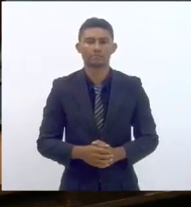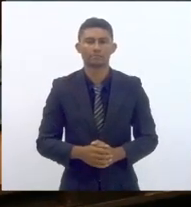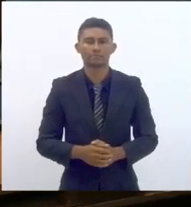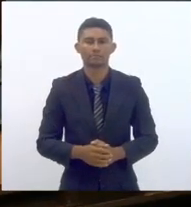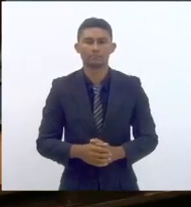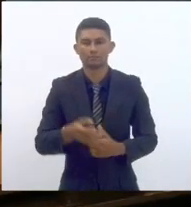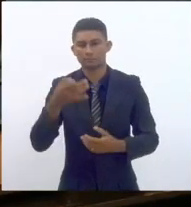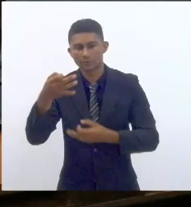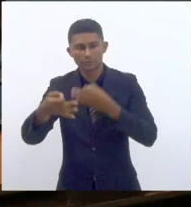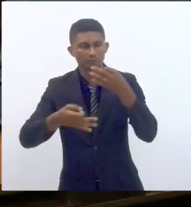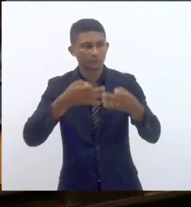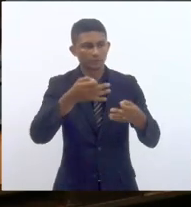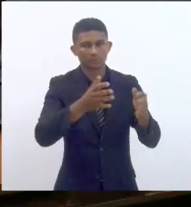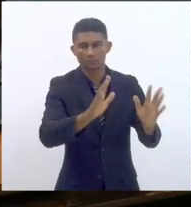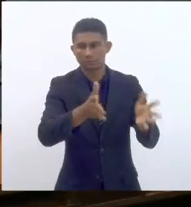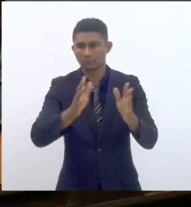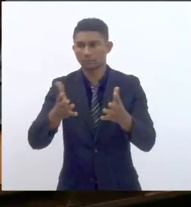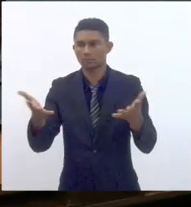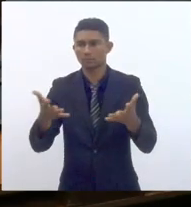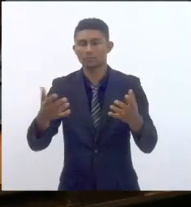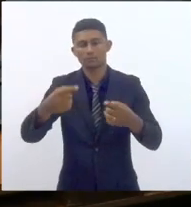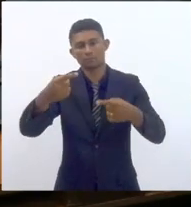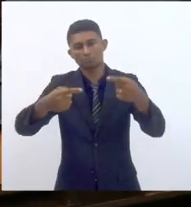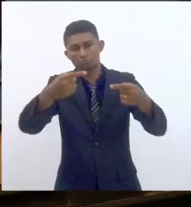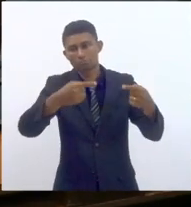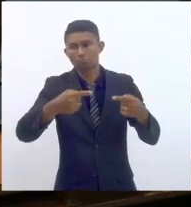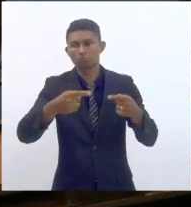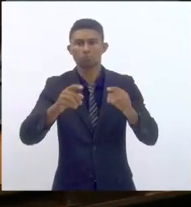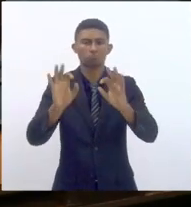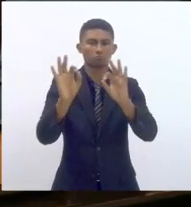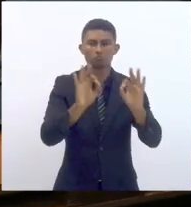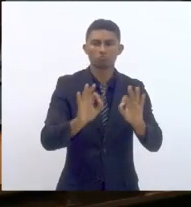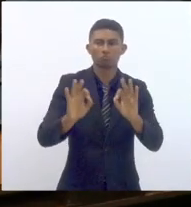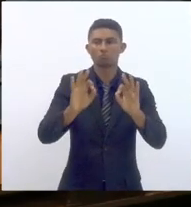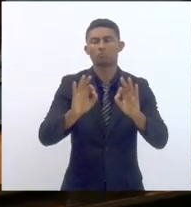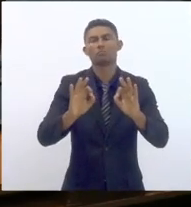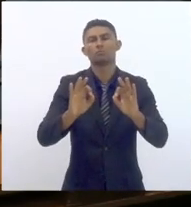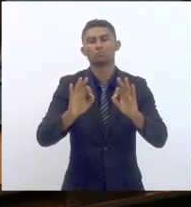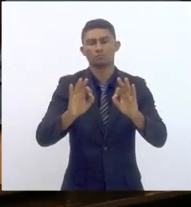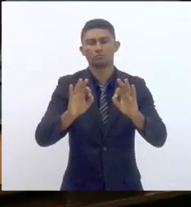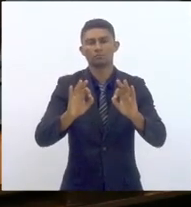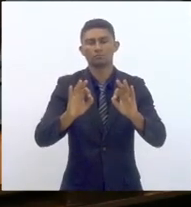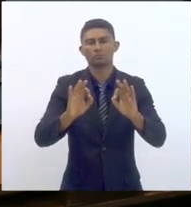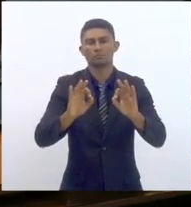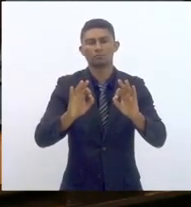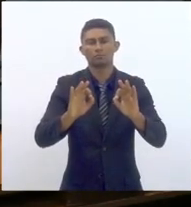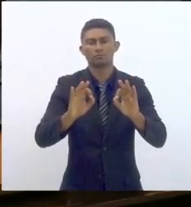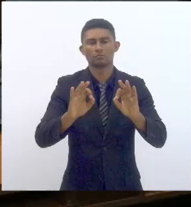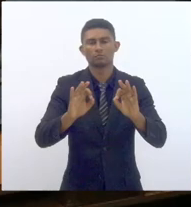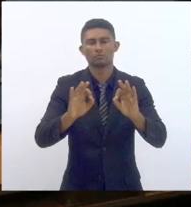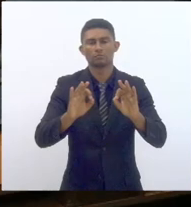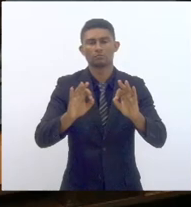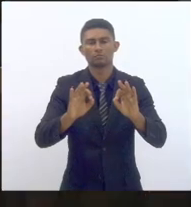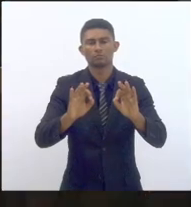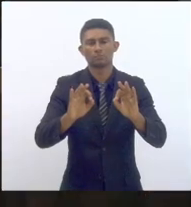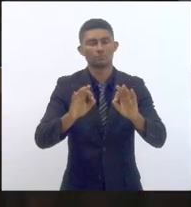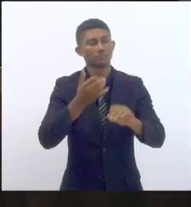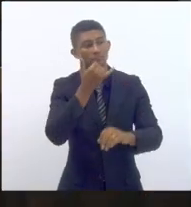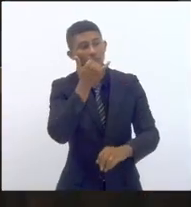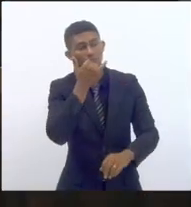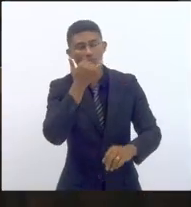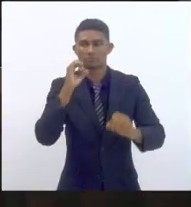presidente. Os pareceres emitidos em discussão. Não havendo quem queira discutir, encerra a discussão. Tá, desculpa. Ok,